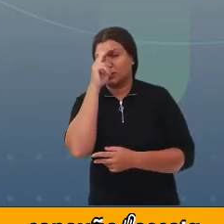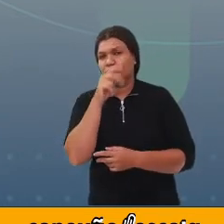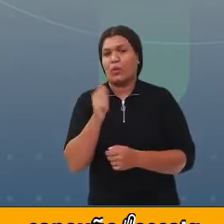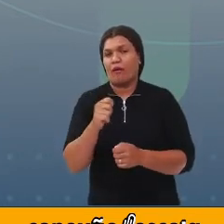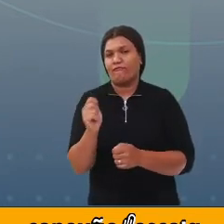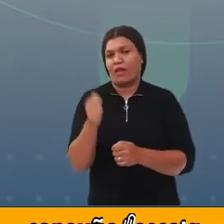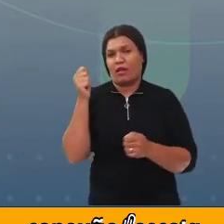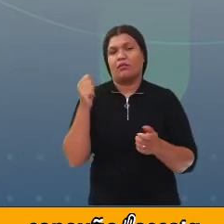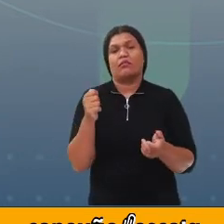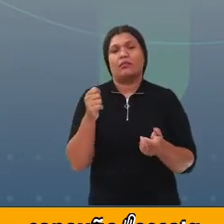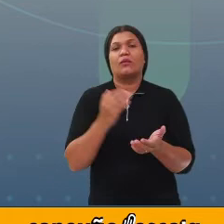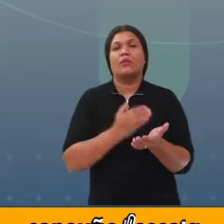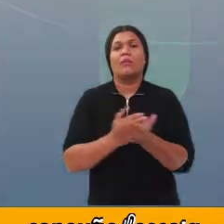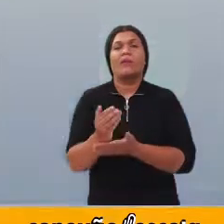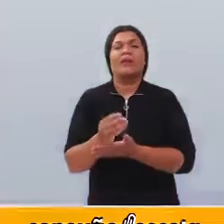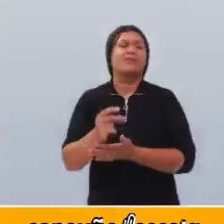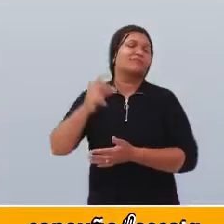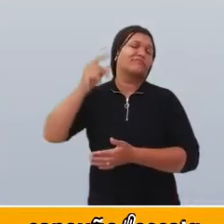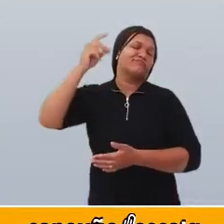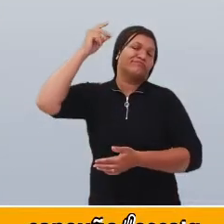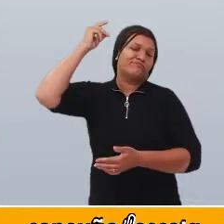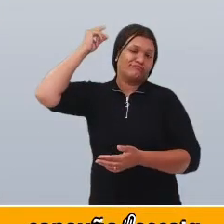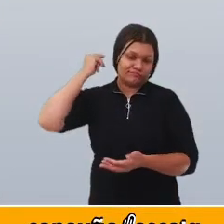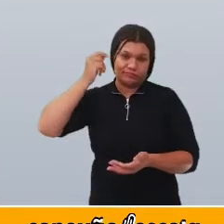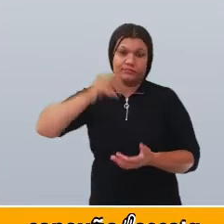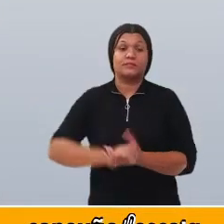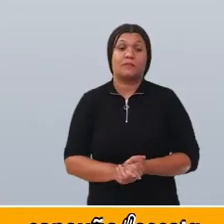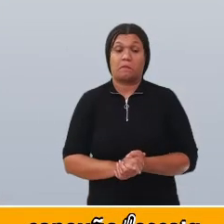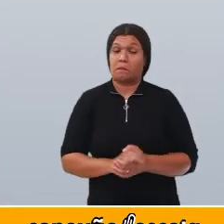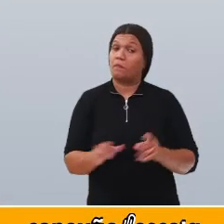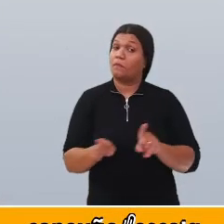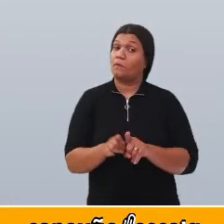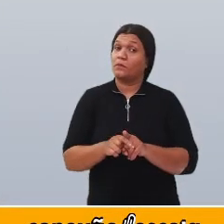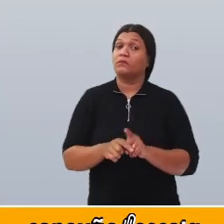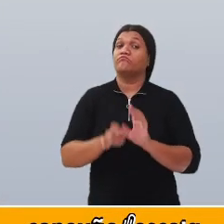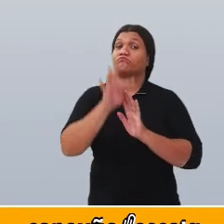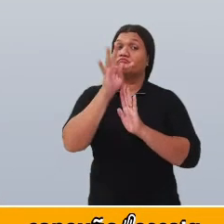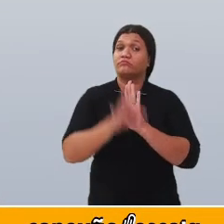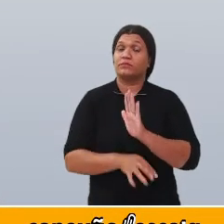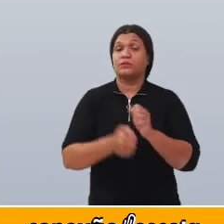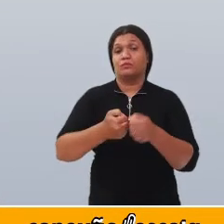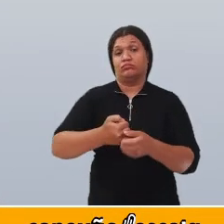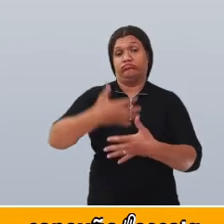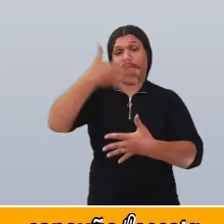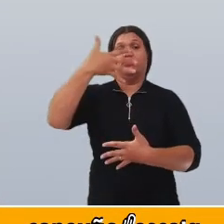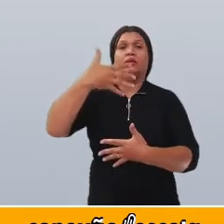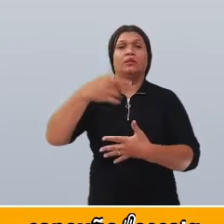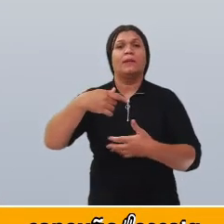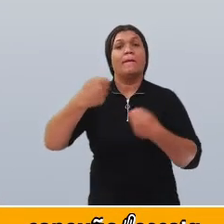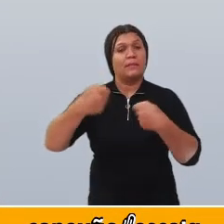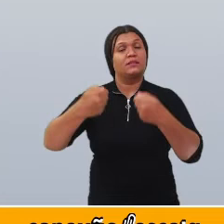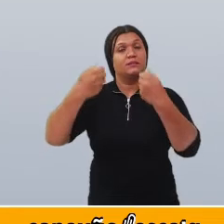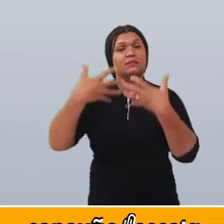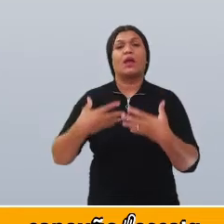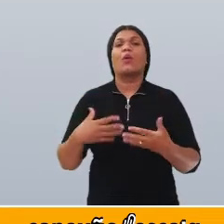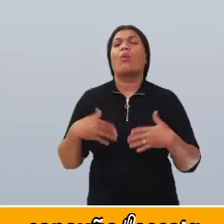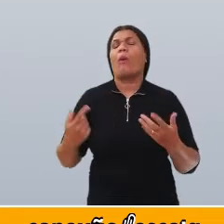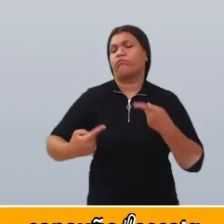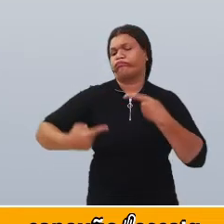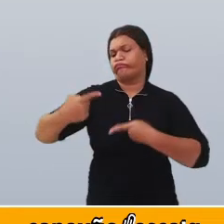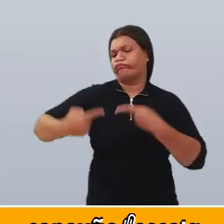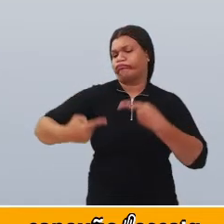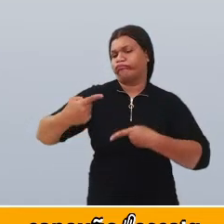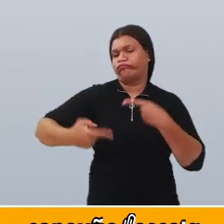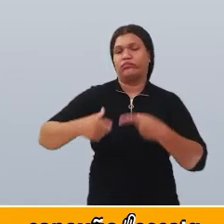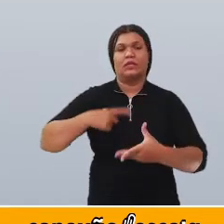Era uma Vez. E o enredo? Especifique qual será o conflito que as personagens viverão,